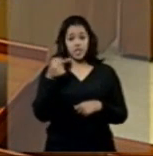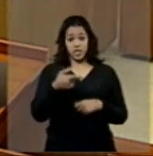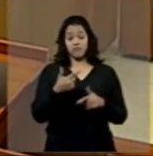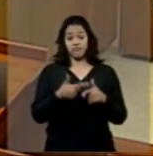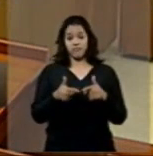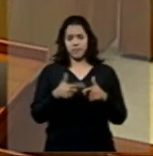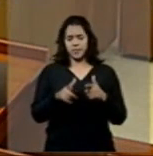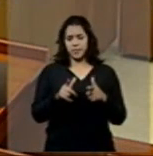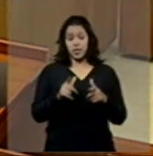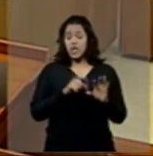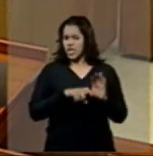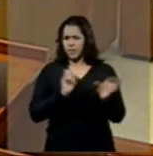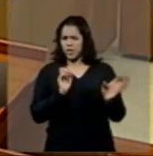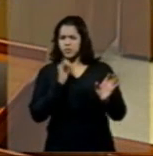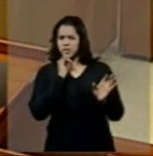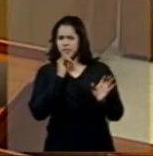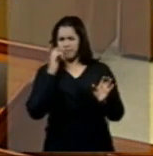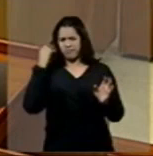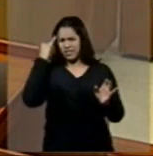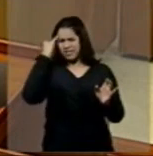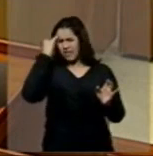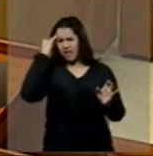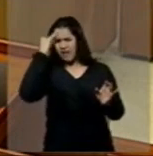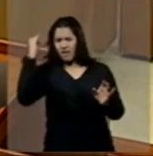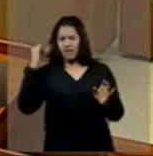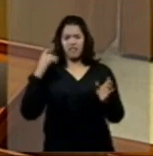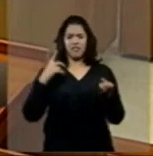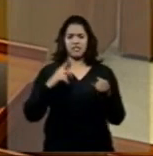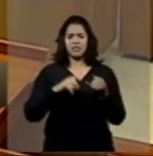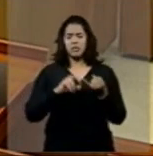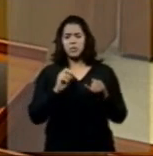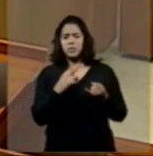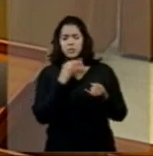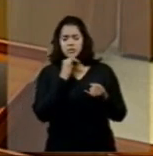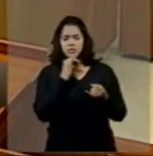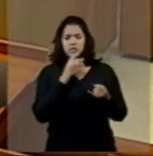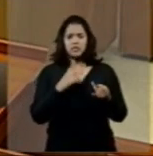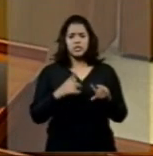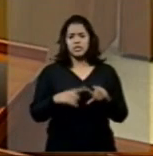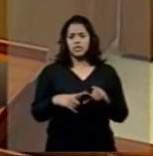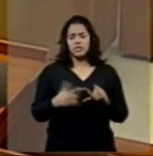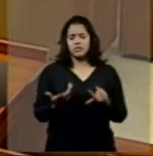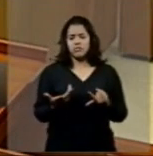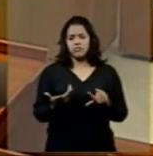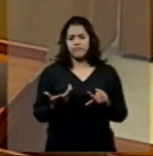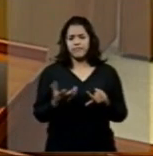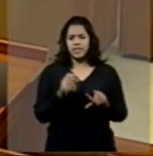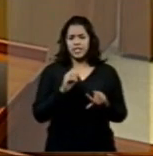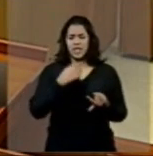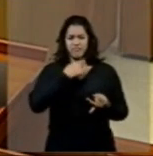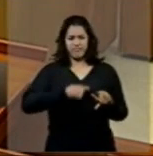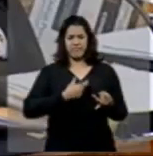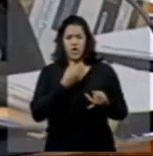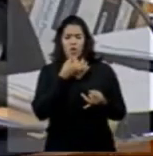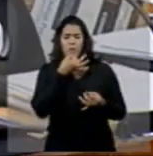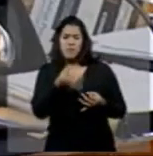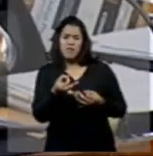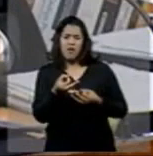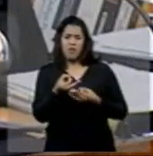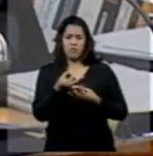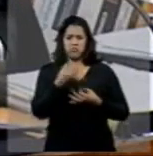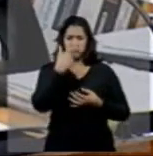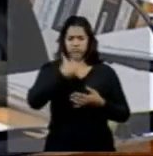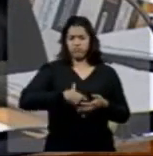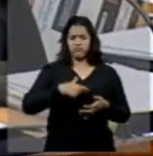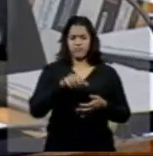causa. Independentemente de ideologias, independentemente de subjetivismo, de